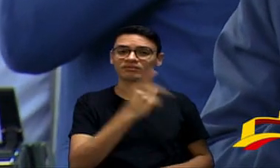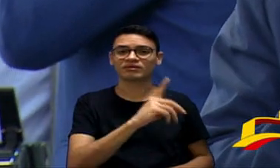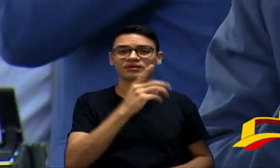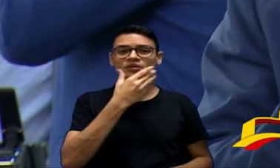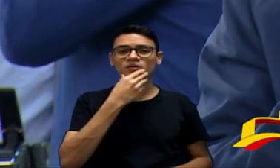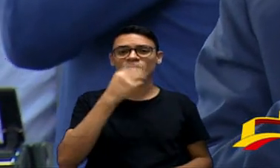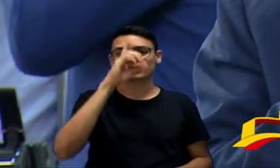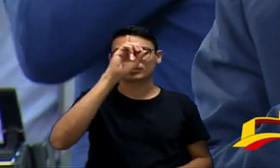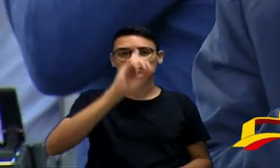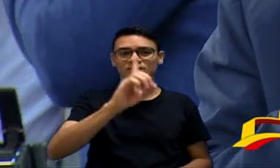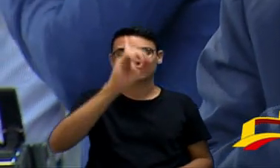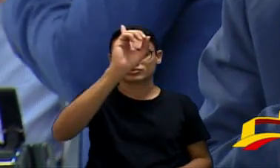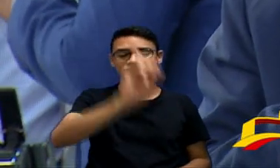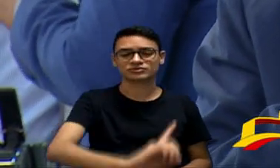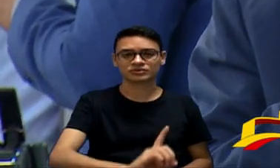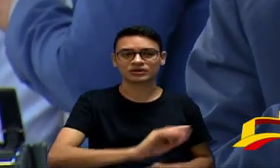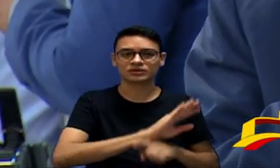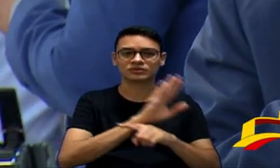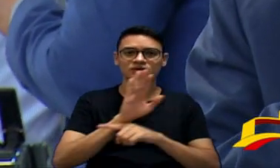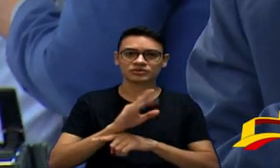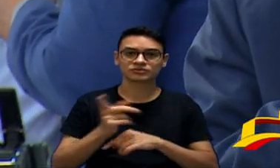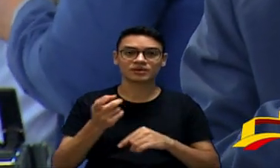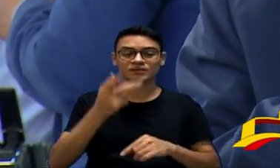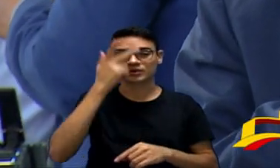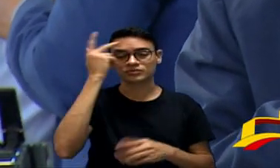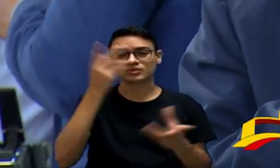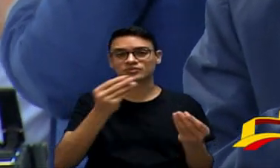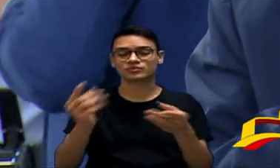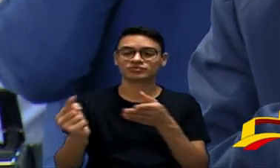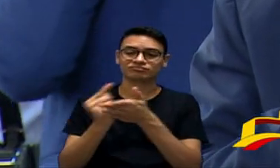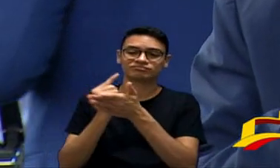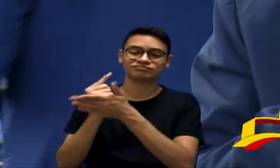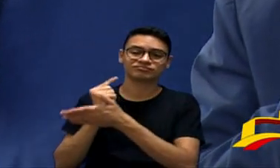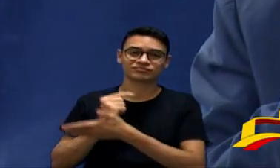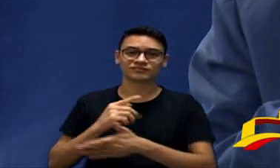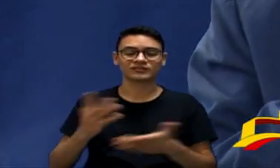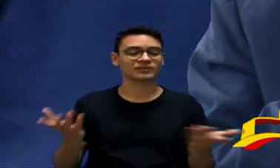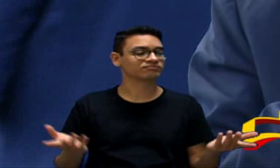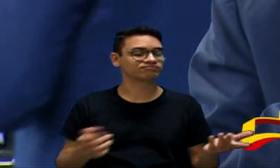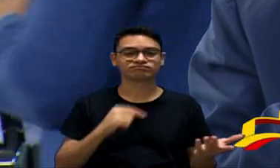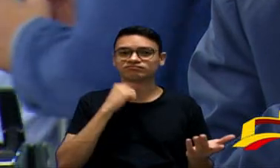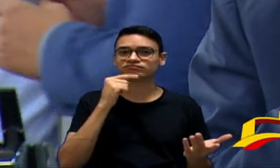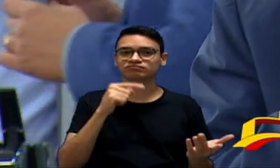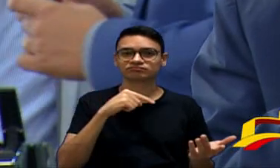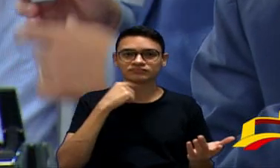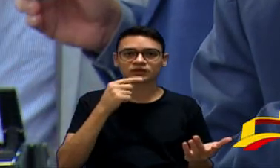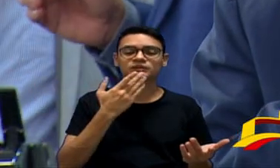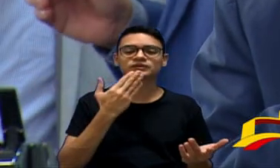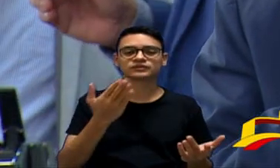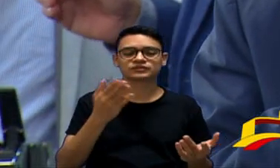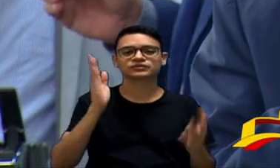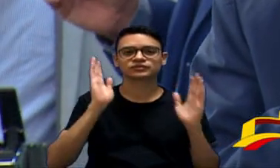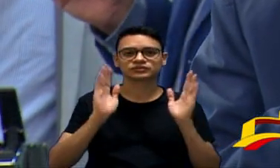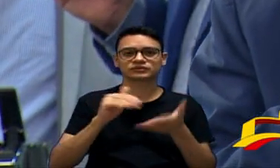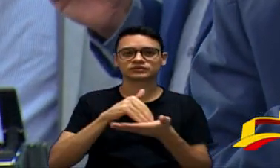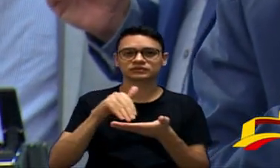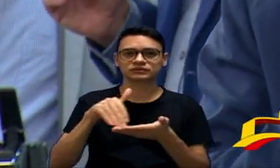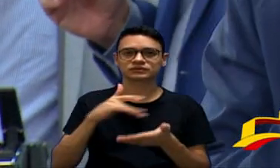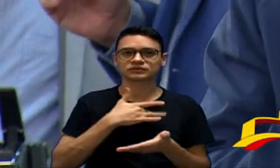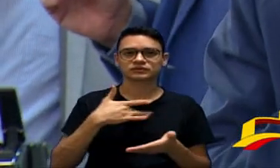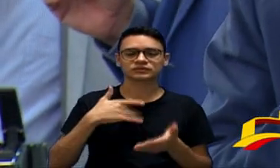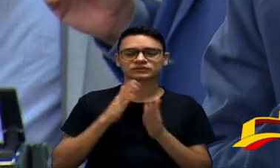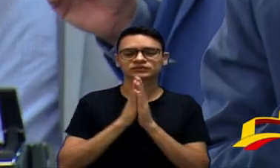ser atendido pela saúde. Aí a gente está com uma demanda grande e não conseguimos resolver. Então, pedi lá para o pessoal que está lá na área da saúde, que dê mais uma